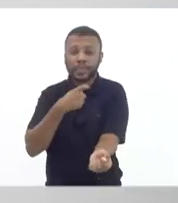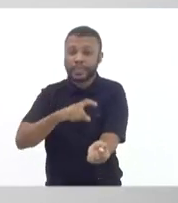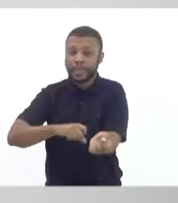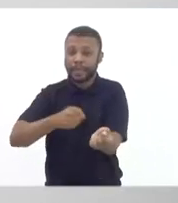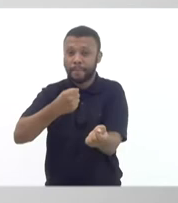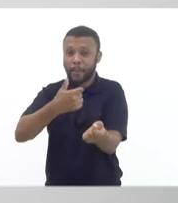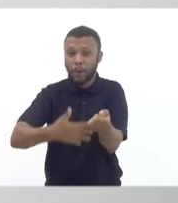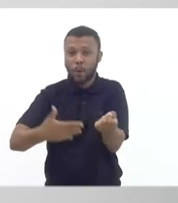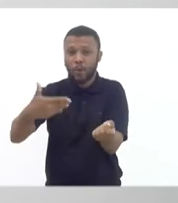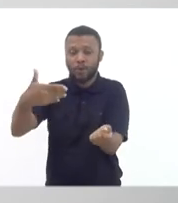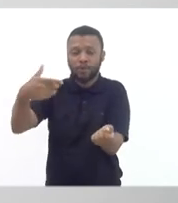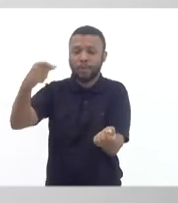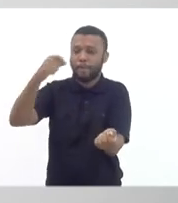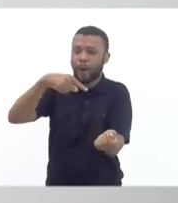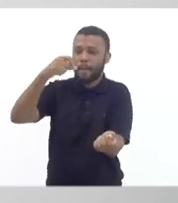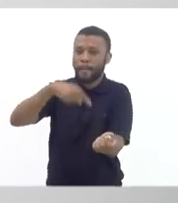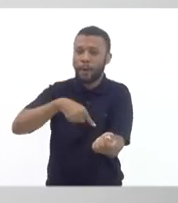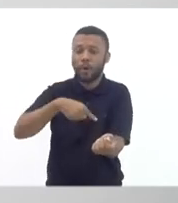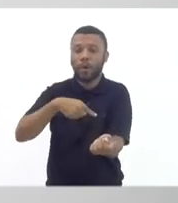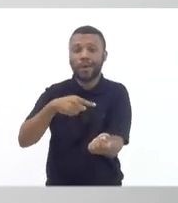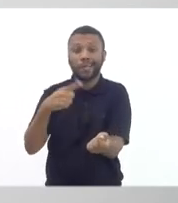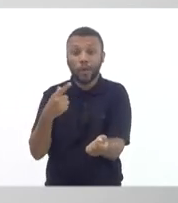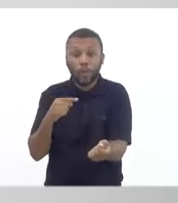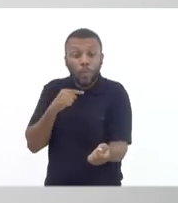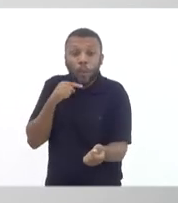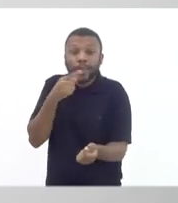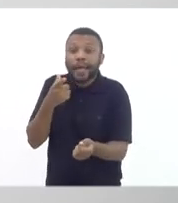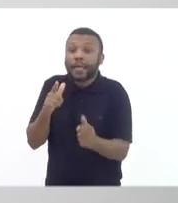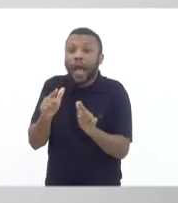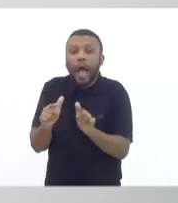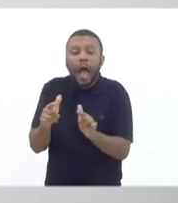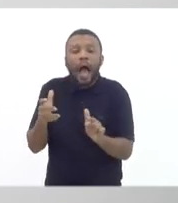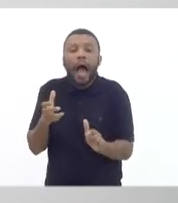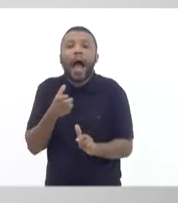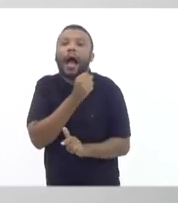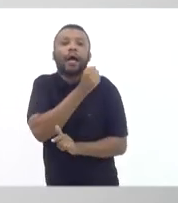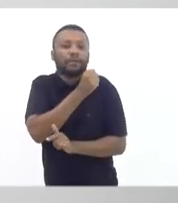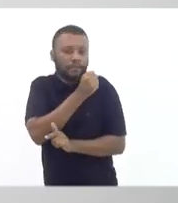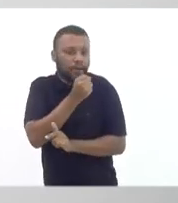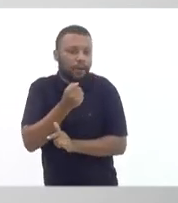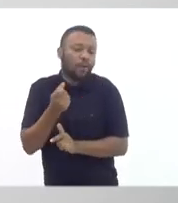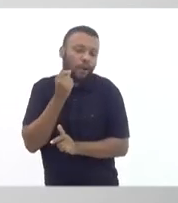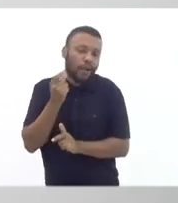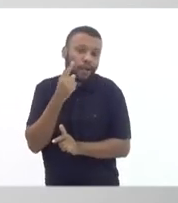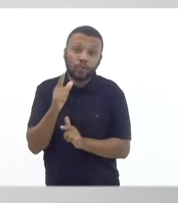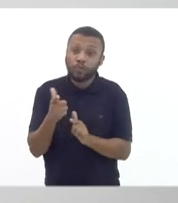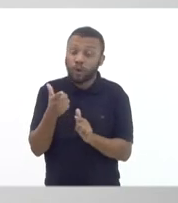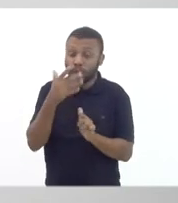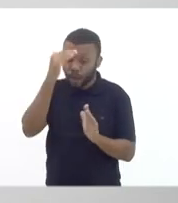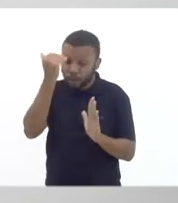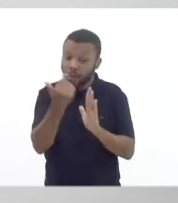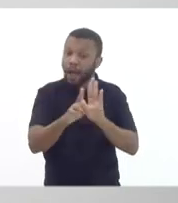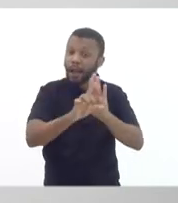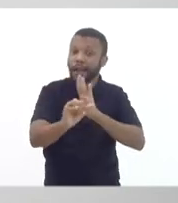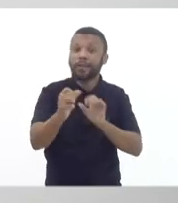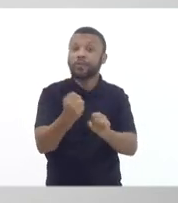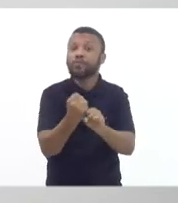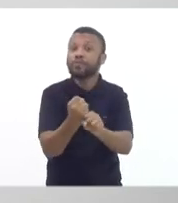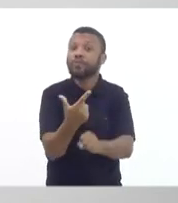para cá. Eu estou agindo desde 2020, dentro da lei. Eu tenho